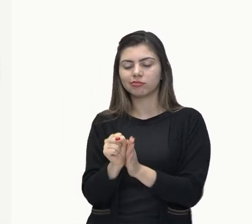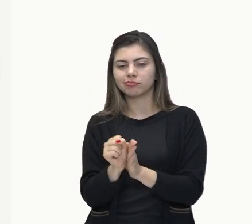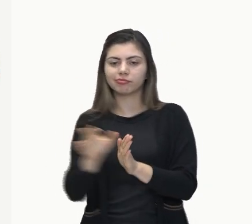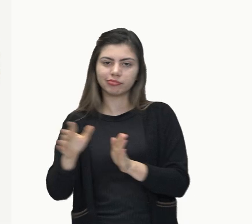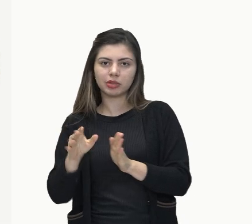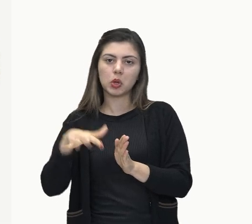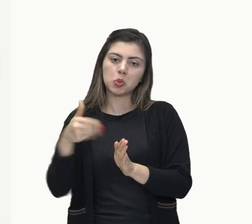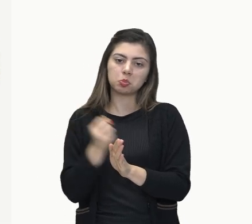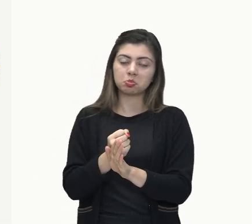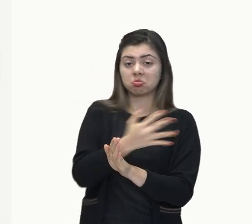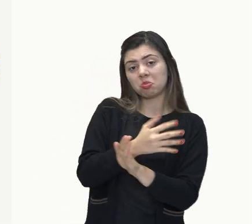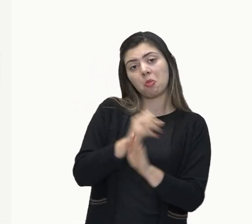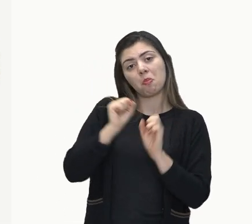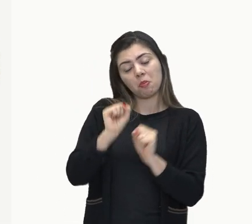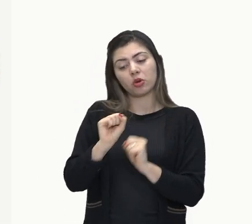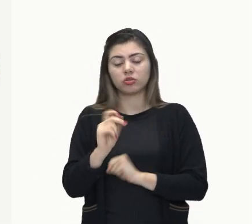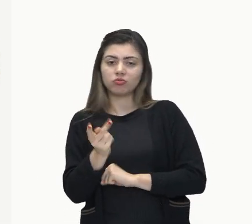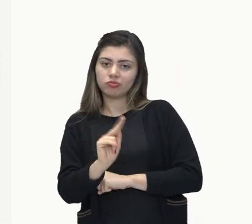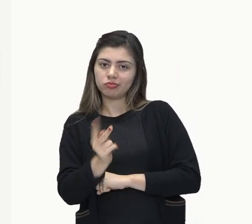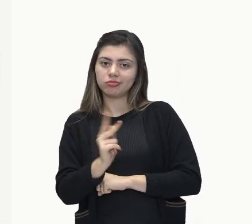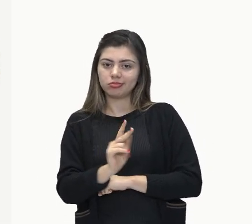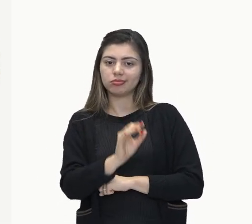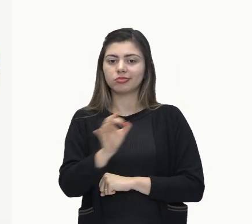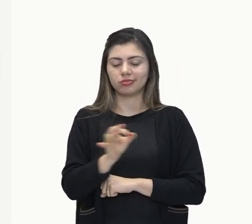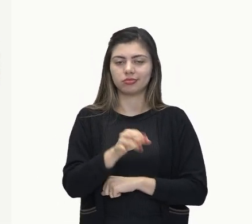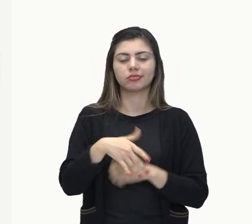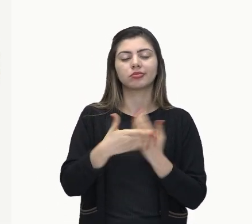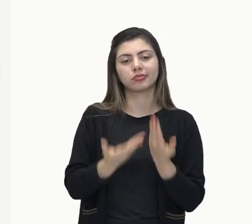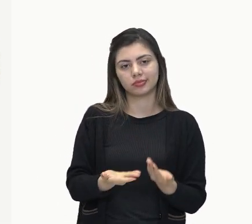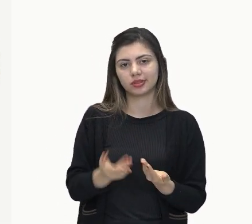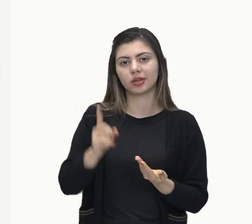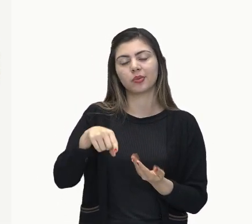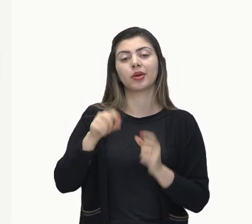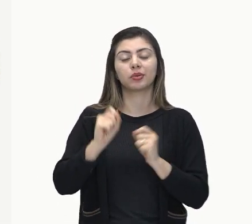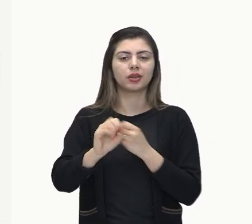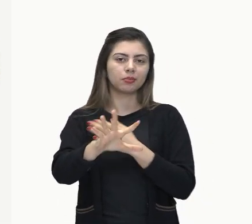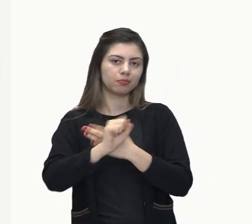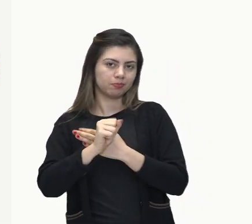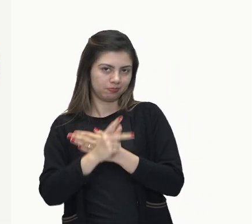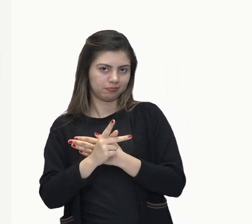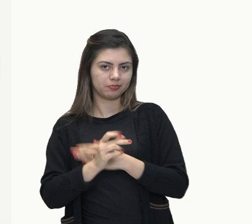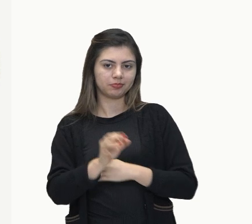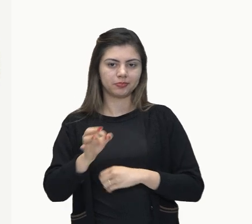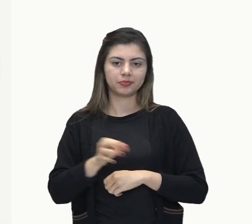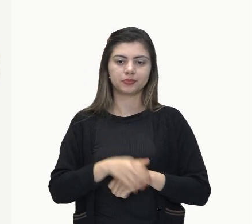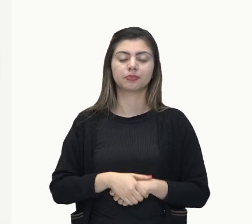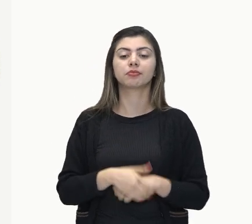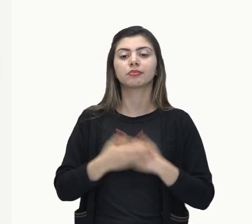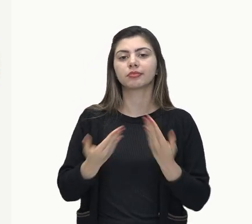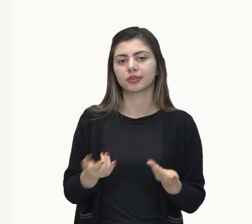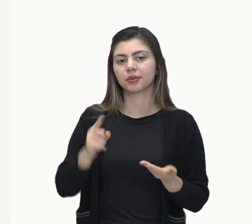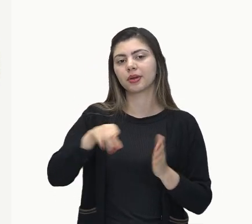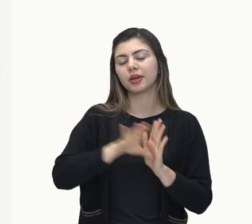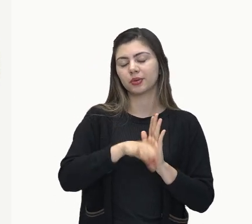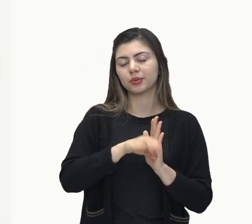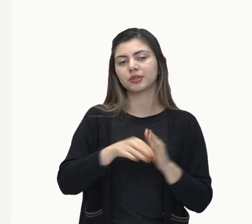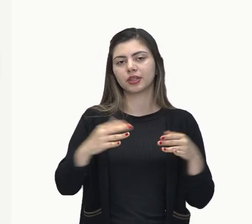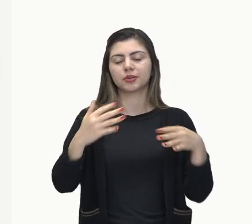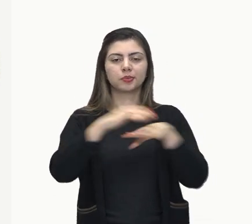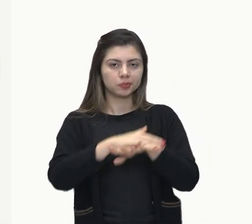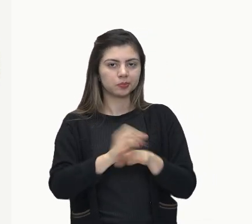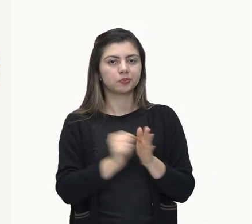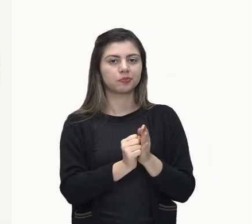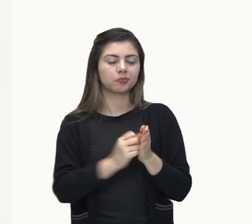luz para o lado direito. Isso que é ter a luz polarizada. Então, esse é o conceito de isomeria óptica, um tipo